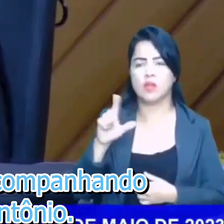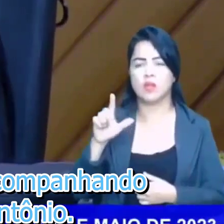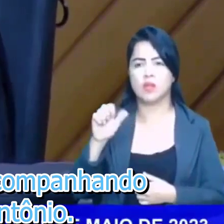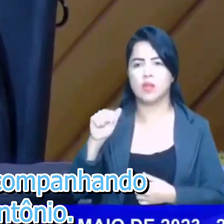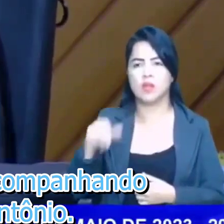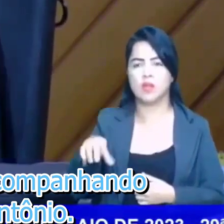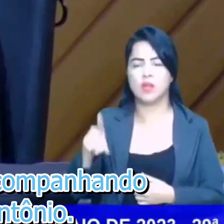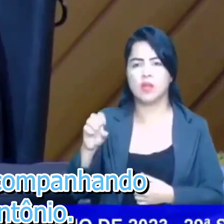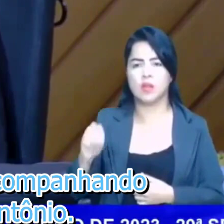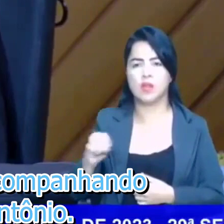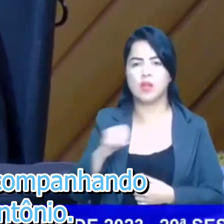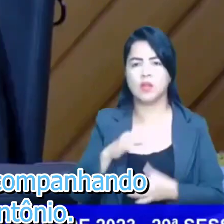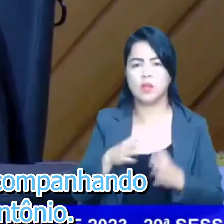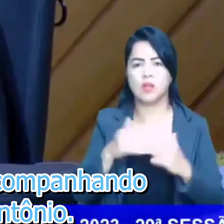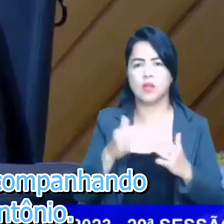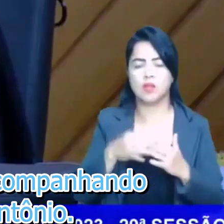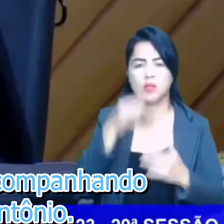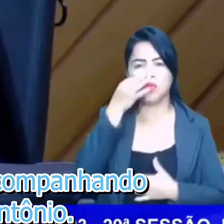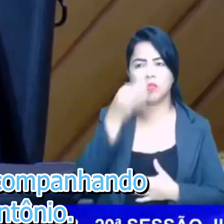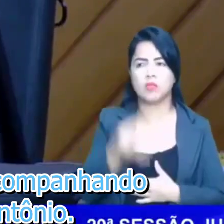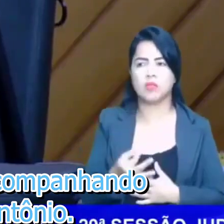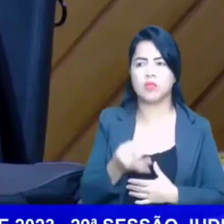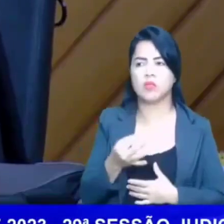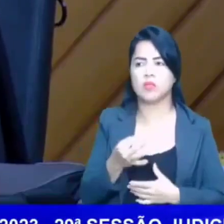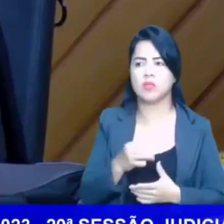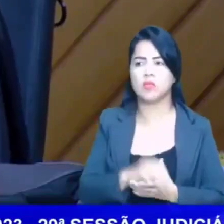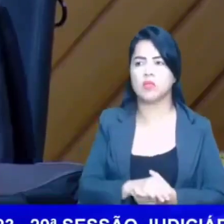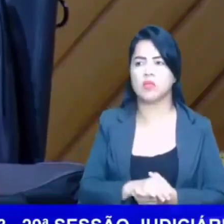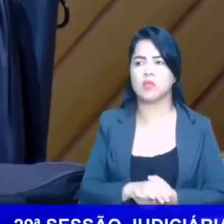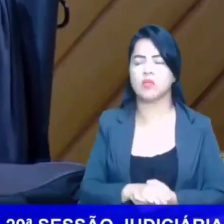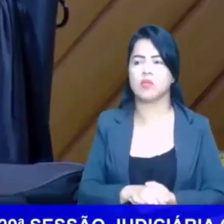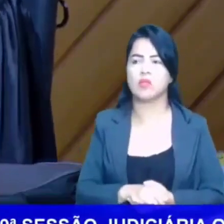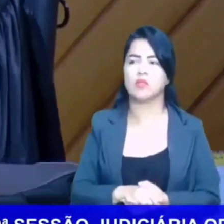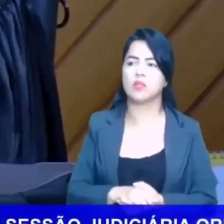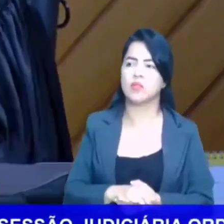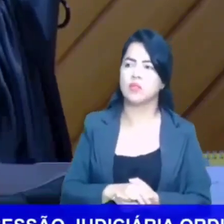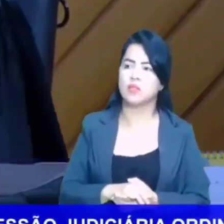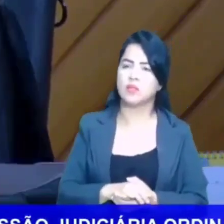pediu vista o desembargador Carmo Antônio.